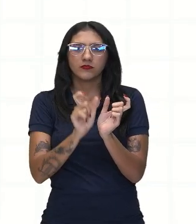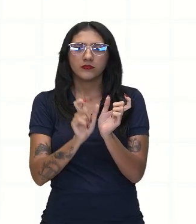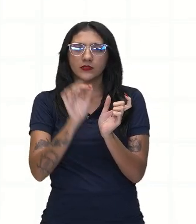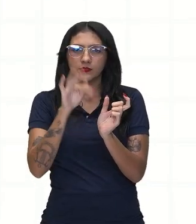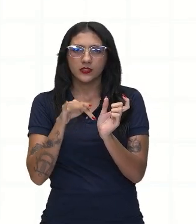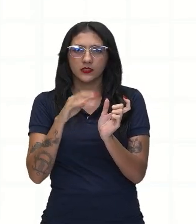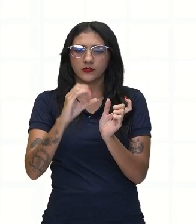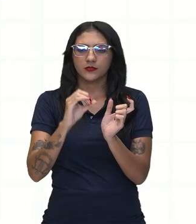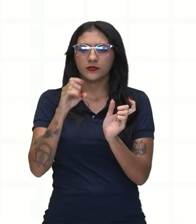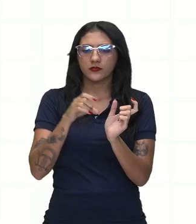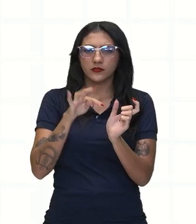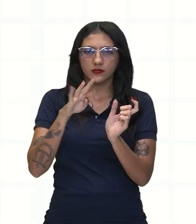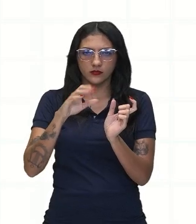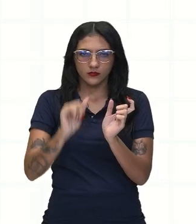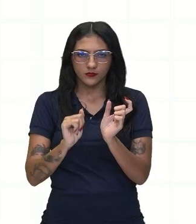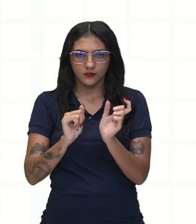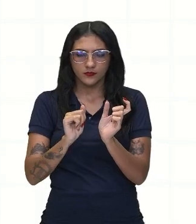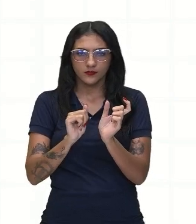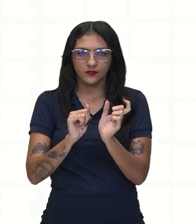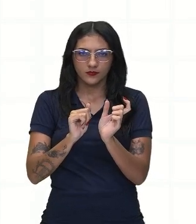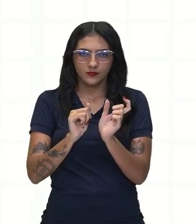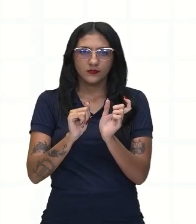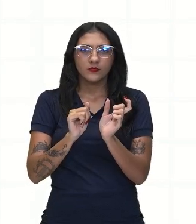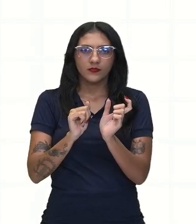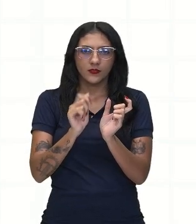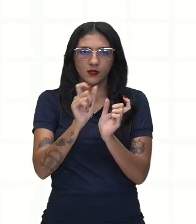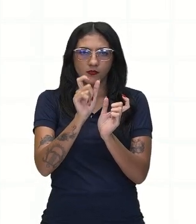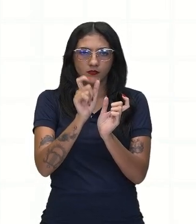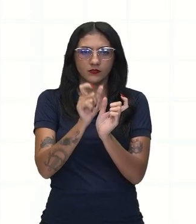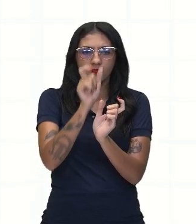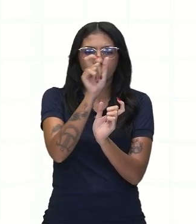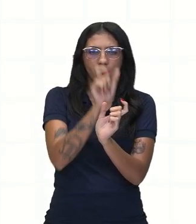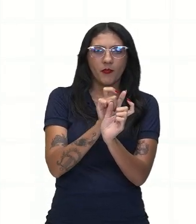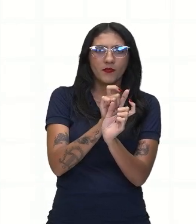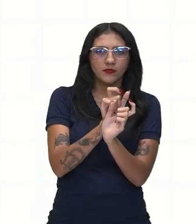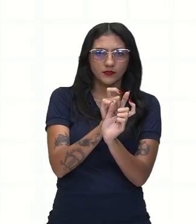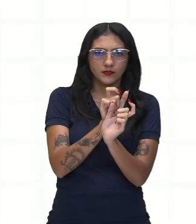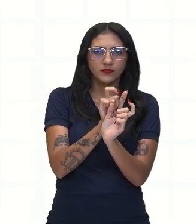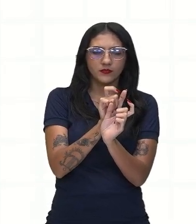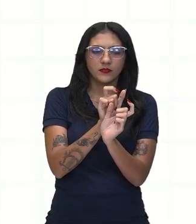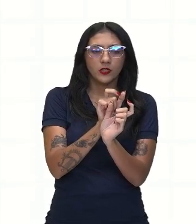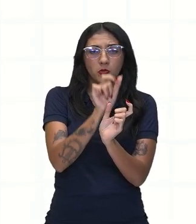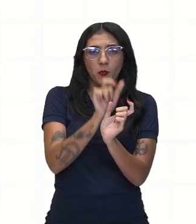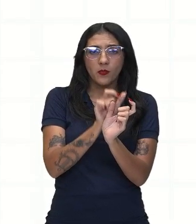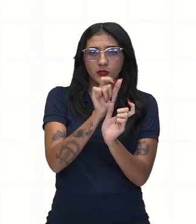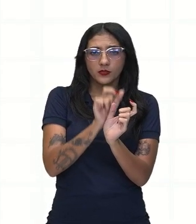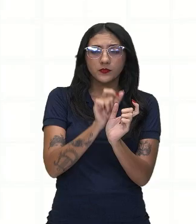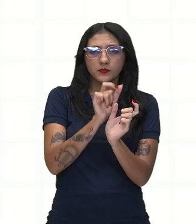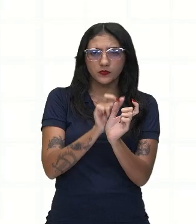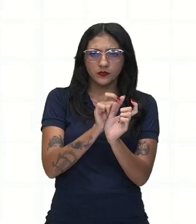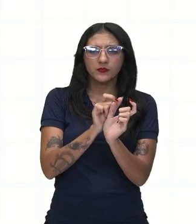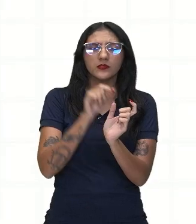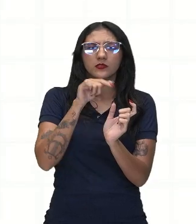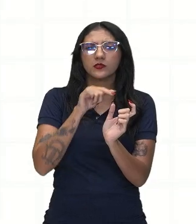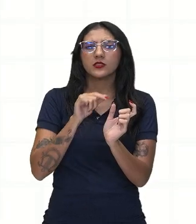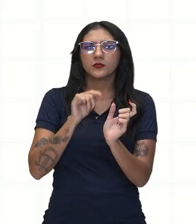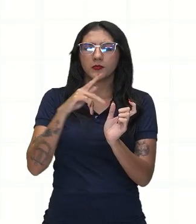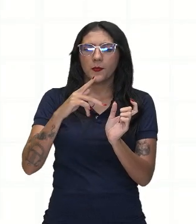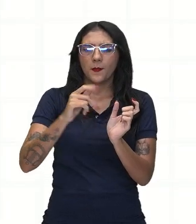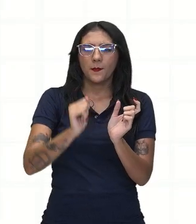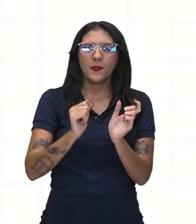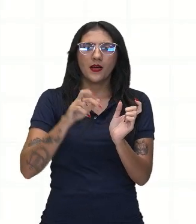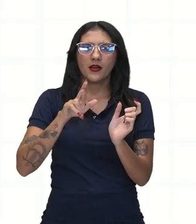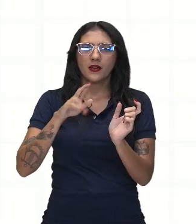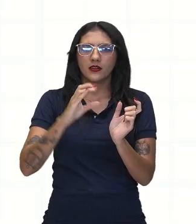oxítona. Última sílaba, penúltima sílaba, antepenúltima sílaba. Antepenúltima sílaba